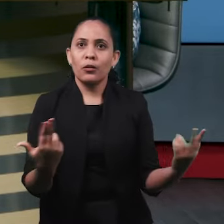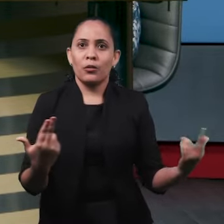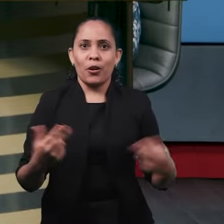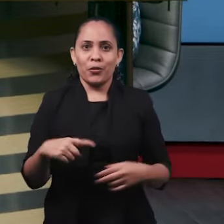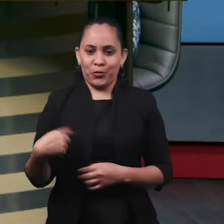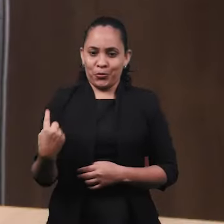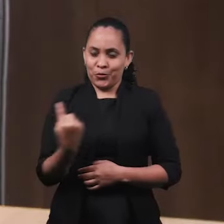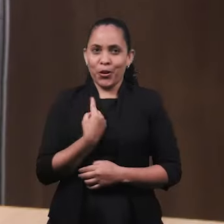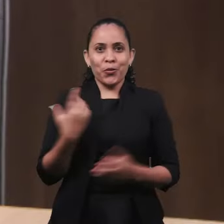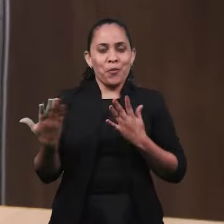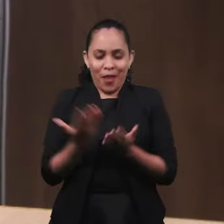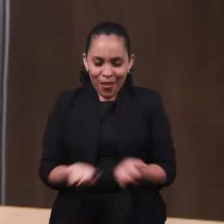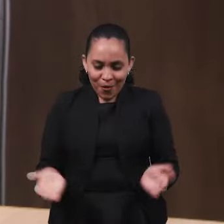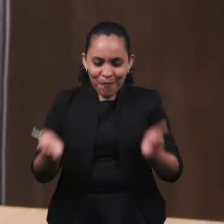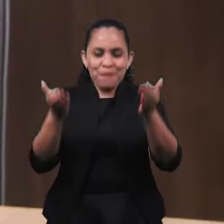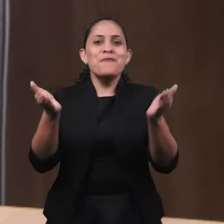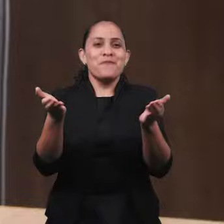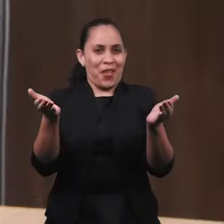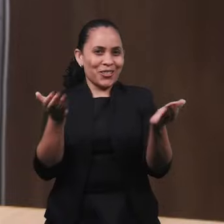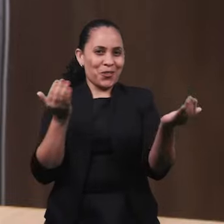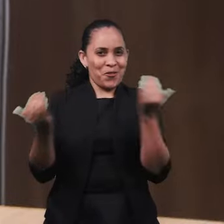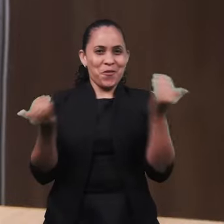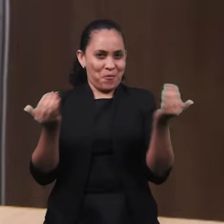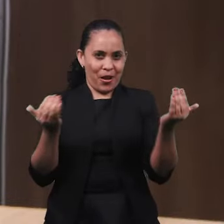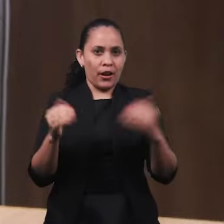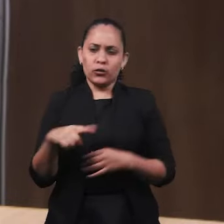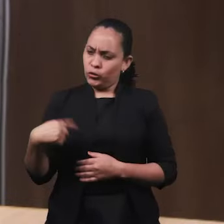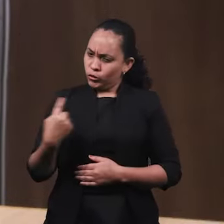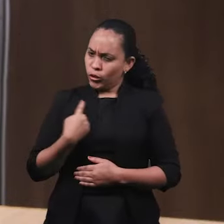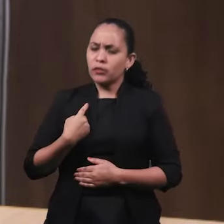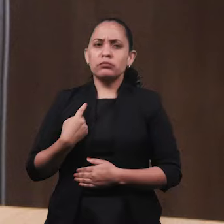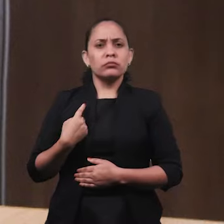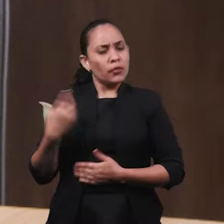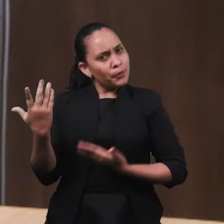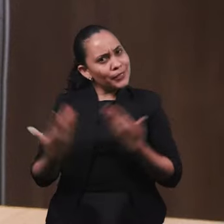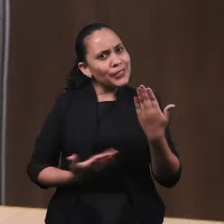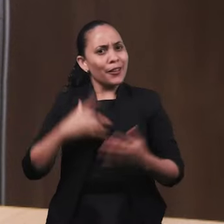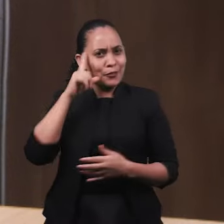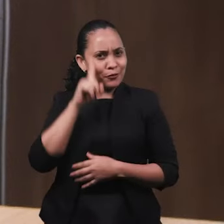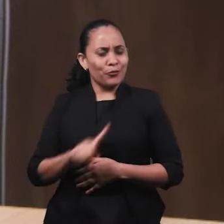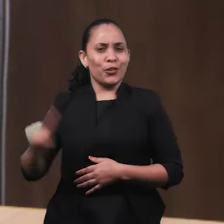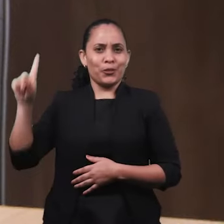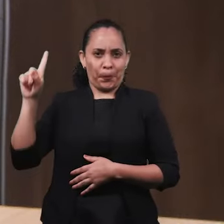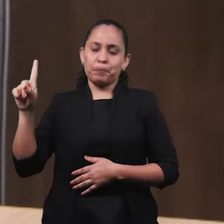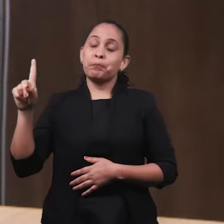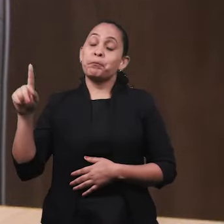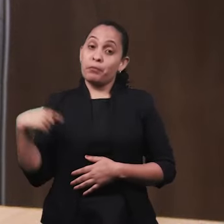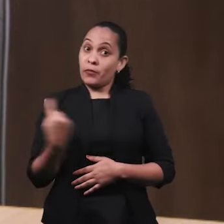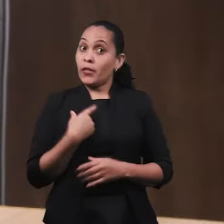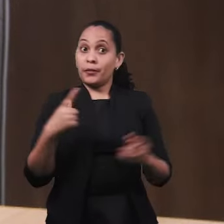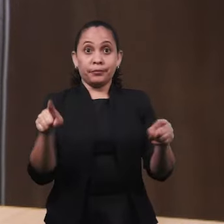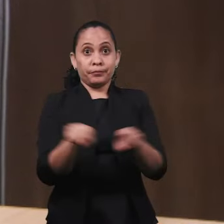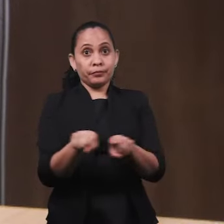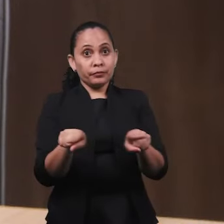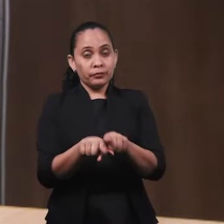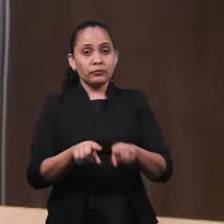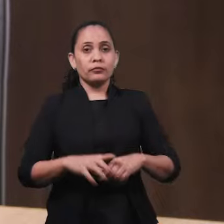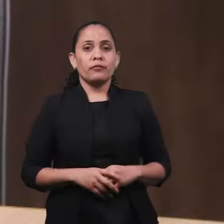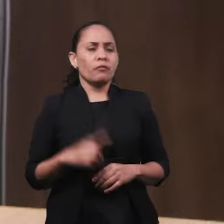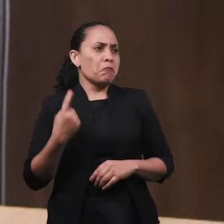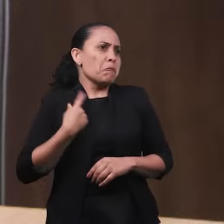somos vasos, né? Para servir, né? Na obra do Senhor. E muitas vezes até nós mesmos, por